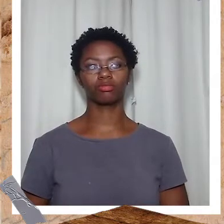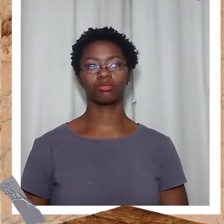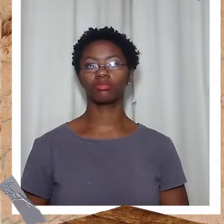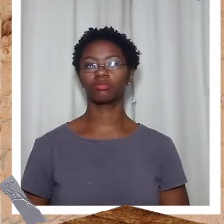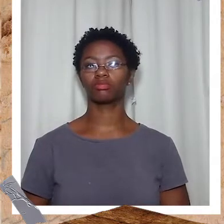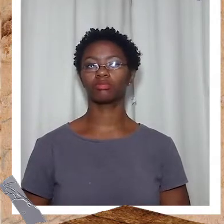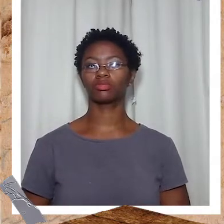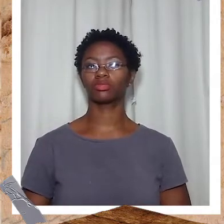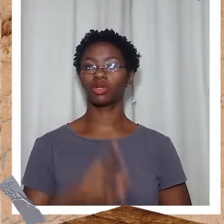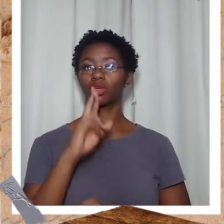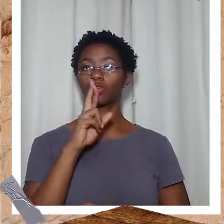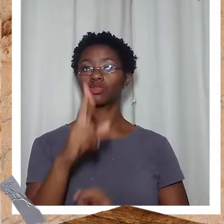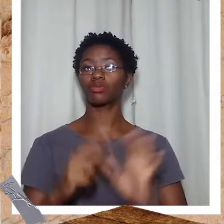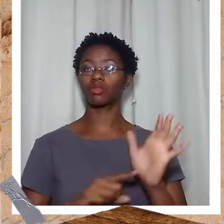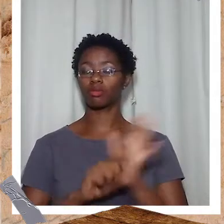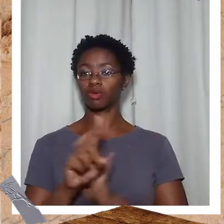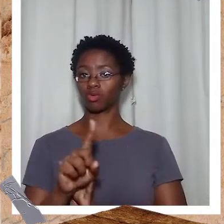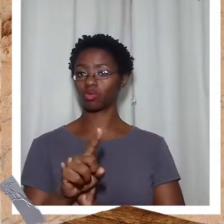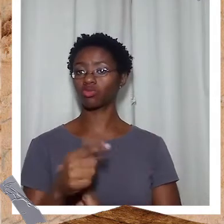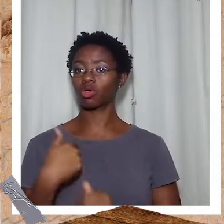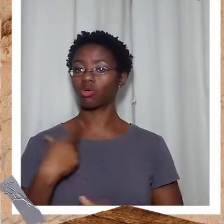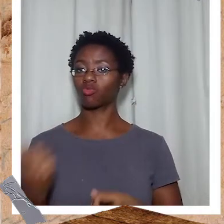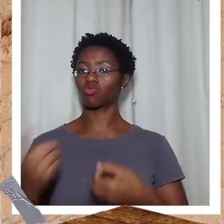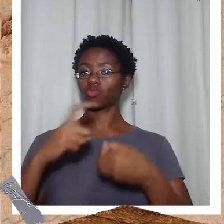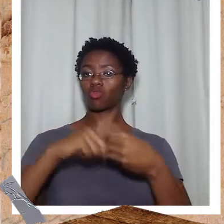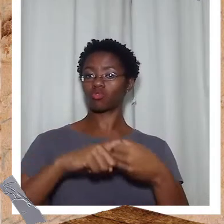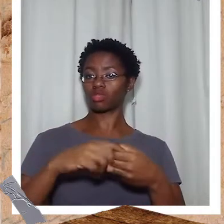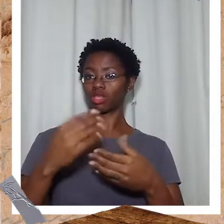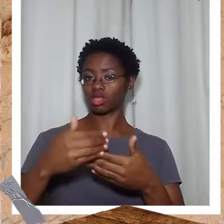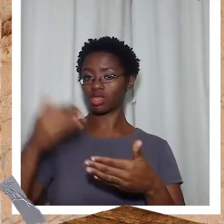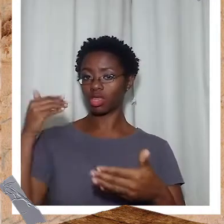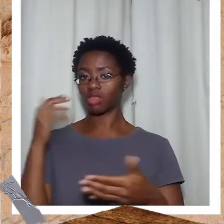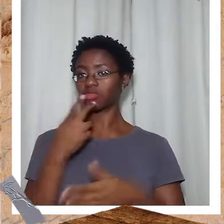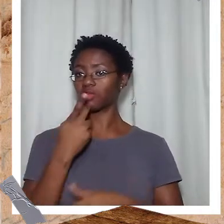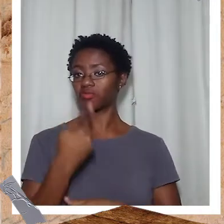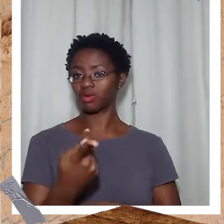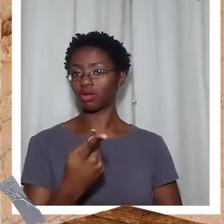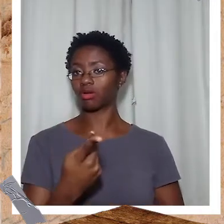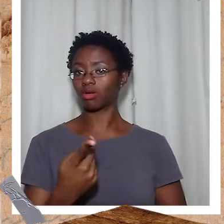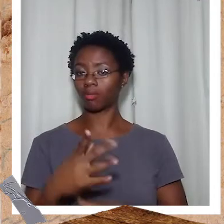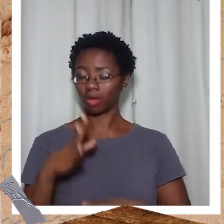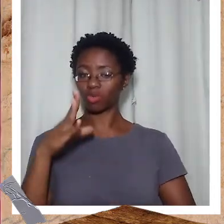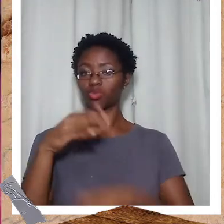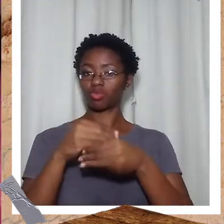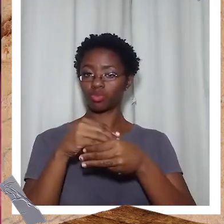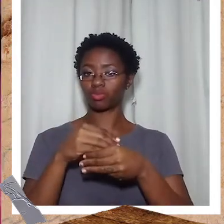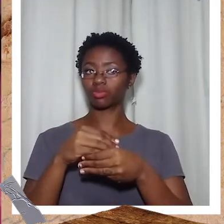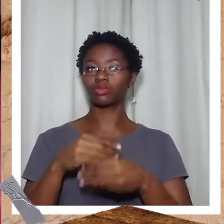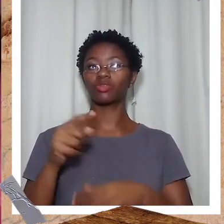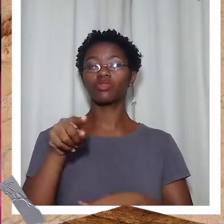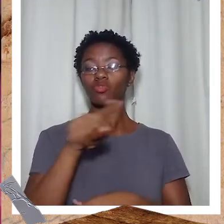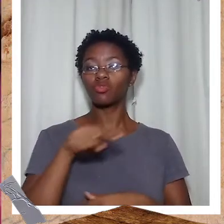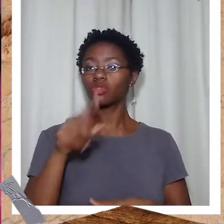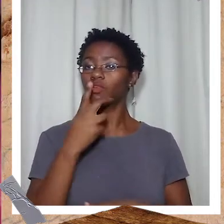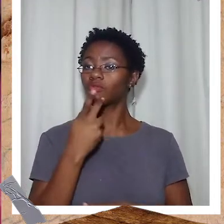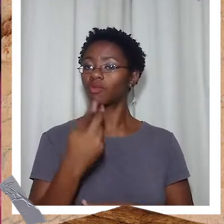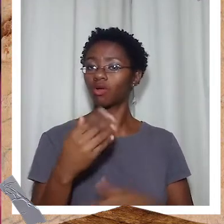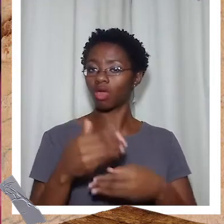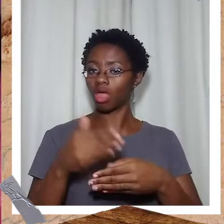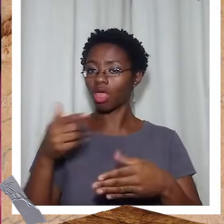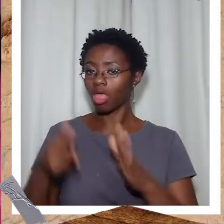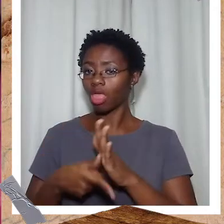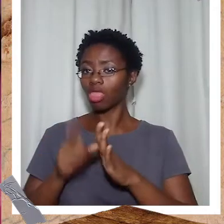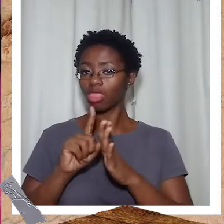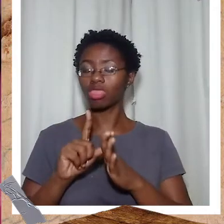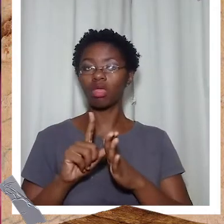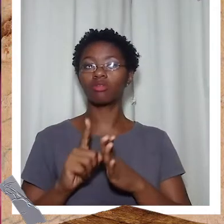Para responder a pergunta, Marcela, eu vou voltar um pouquinho um tópico que você mencionou anteriormente para a gente poder complementar. Você mencionou anteriormente a ideia